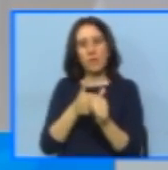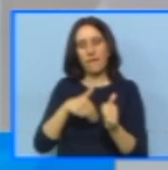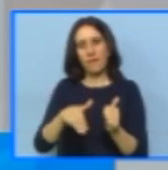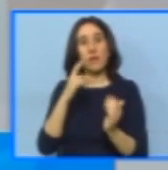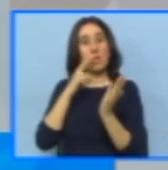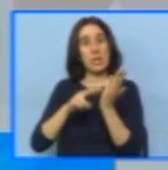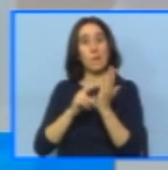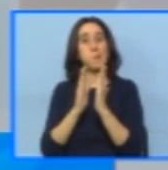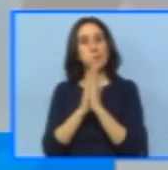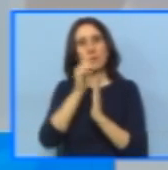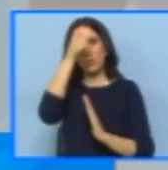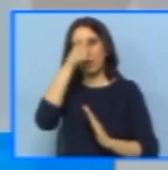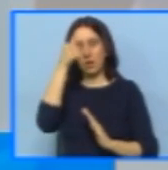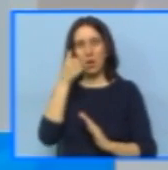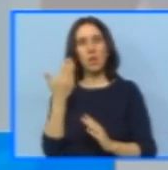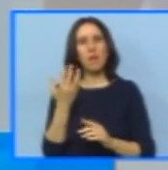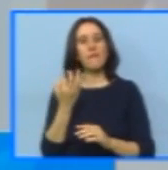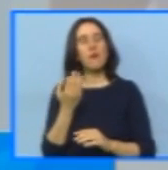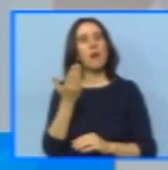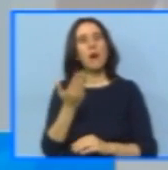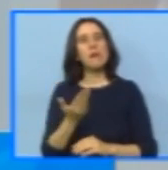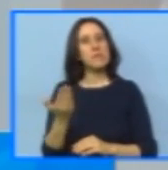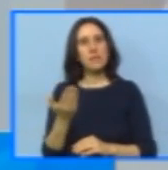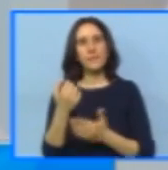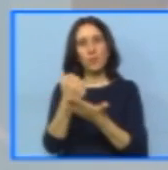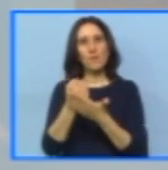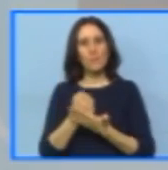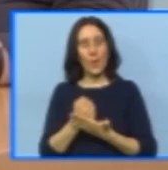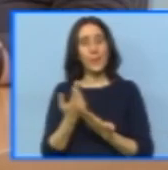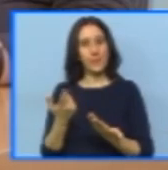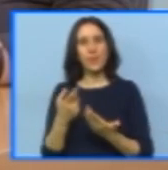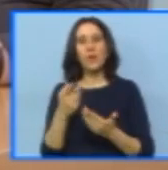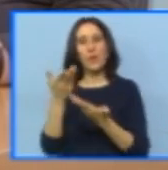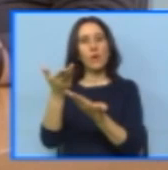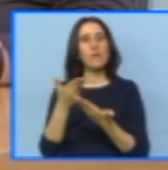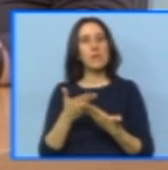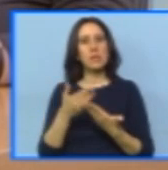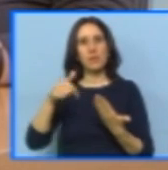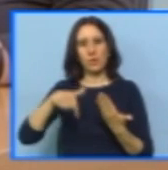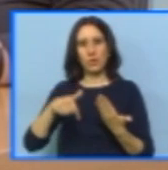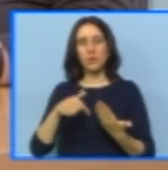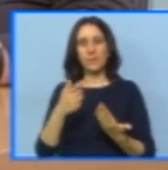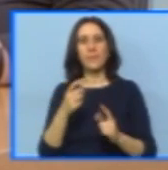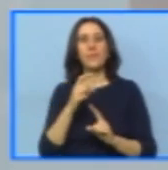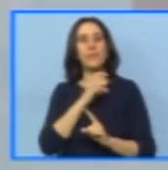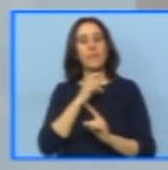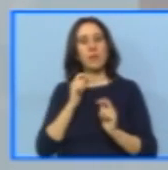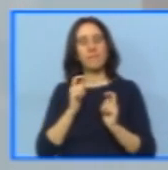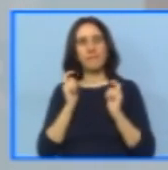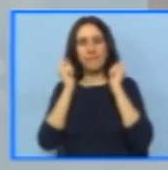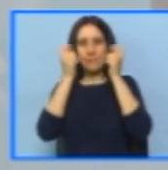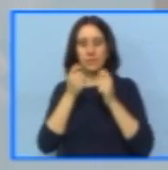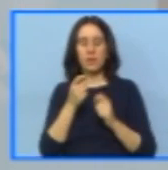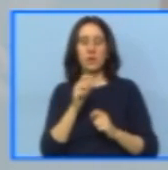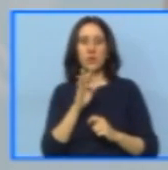na Eucaristia Dominical e para isso contamos com o auxílio dos nossos convidados. Hoje, Frei José Nunes, dominicano e